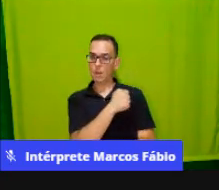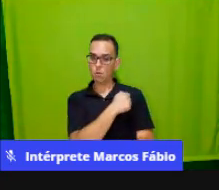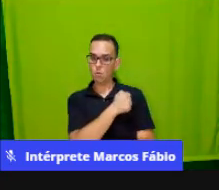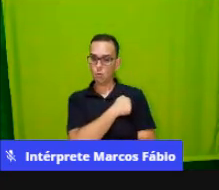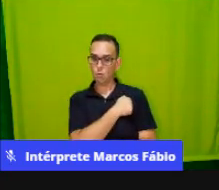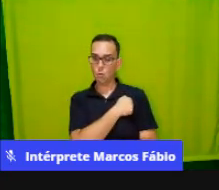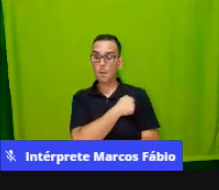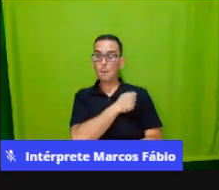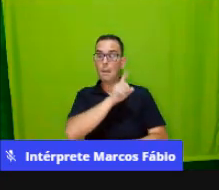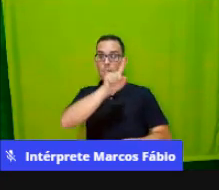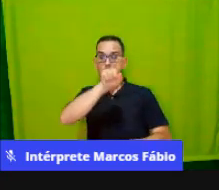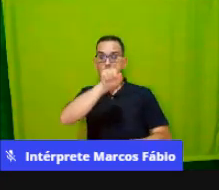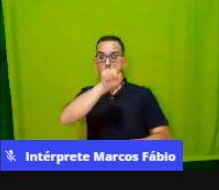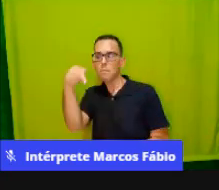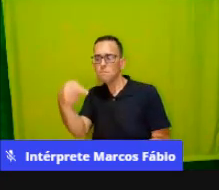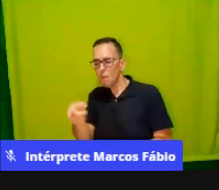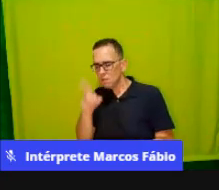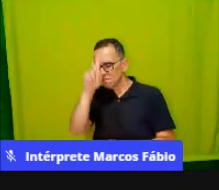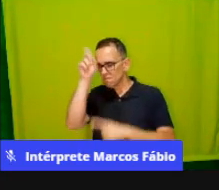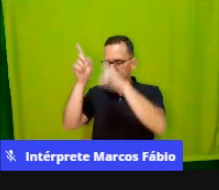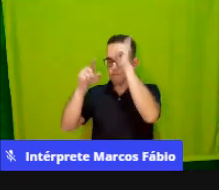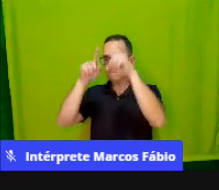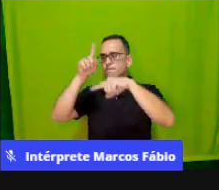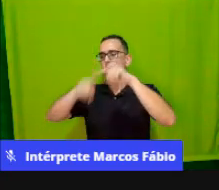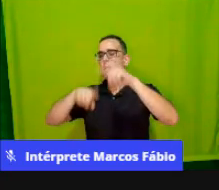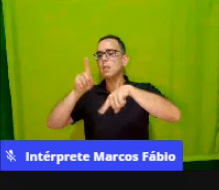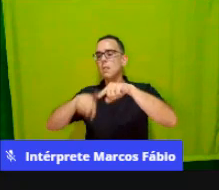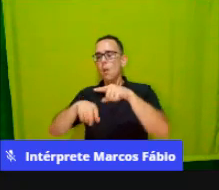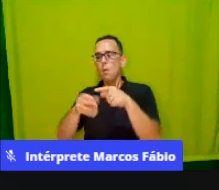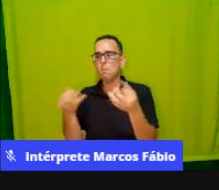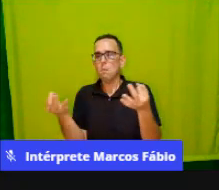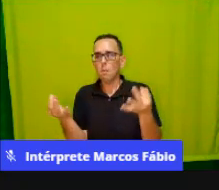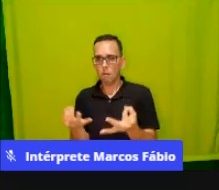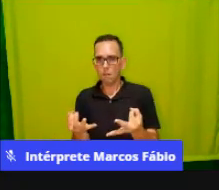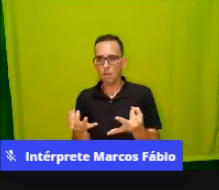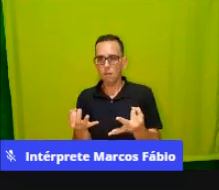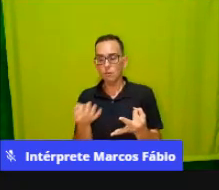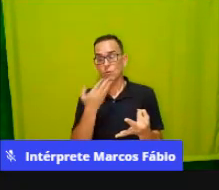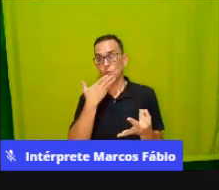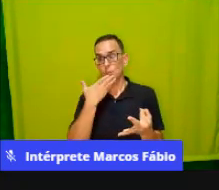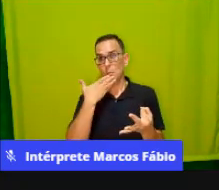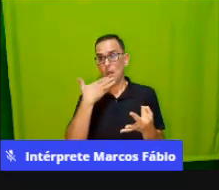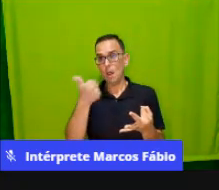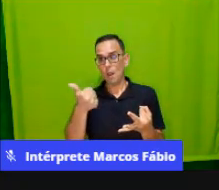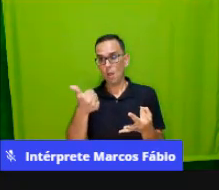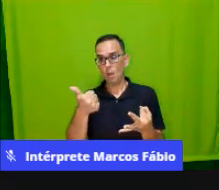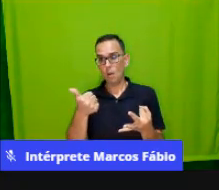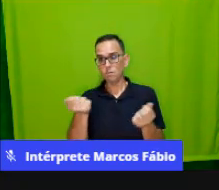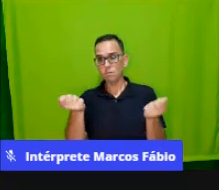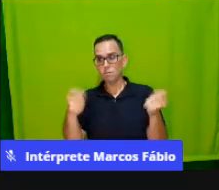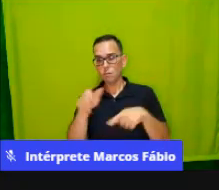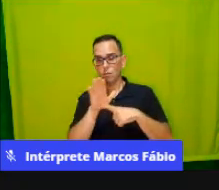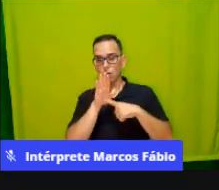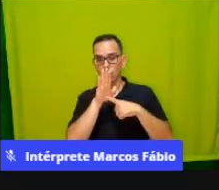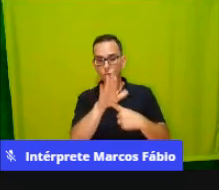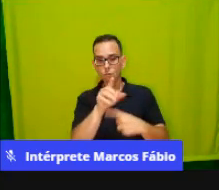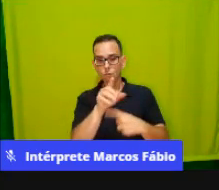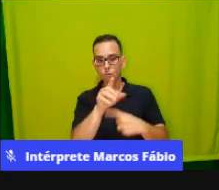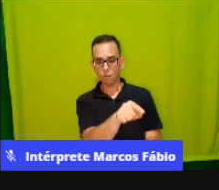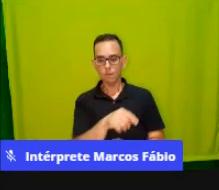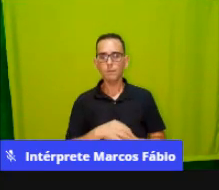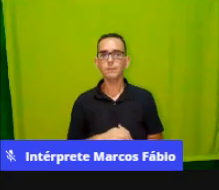você elaborar o material que vai ser de melhor maneira vai atendê-lo. Pode